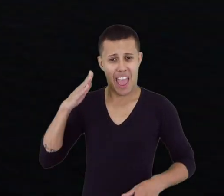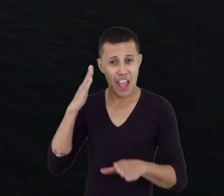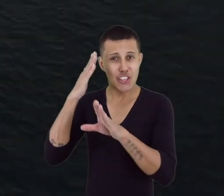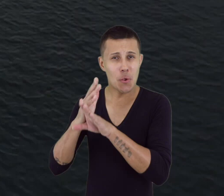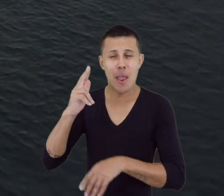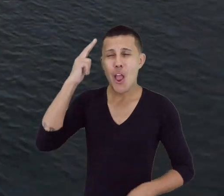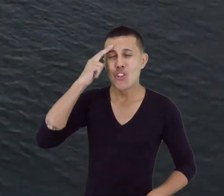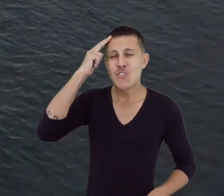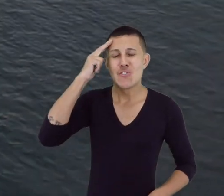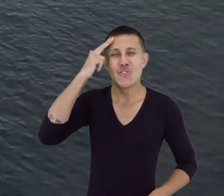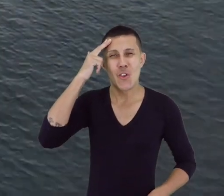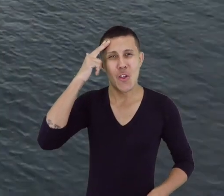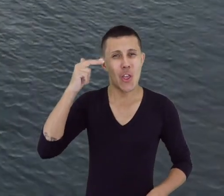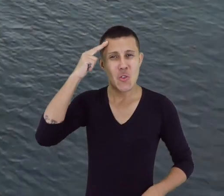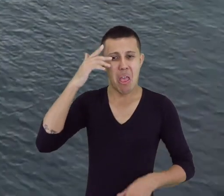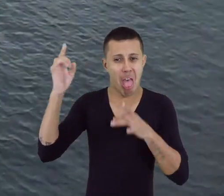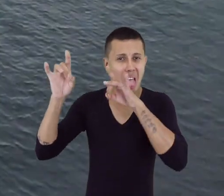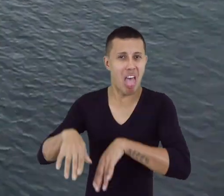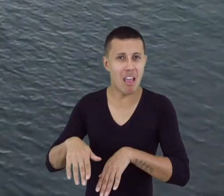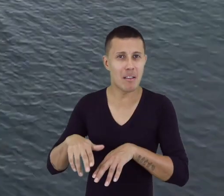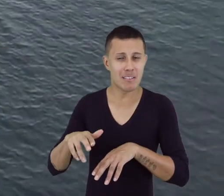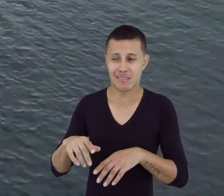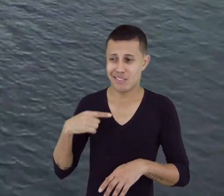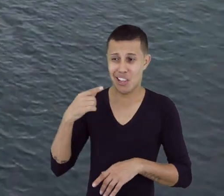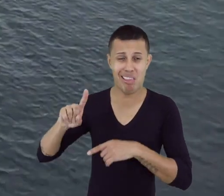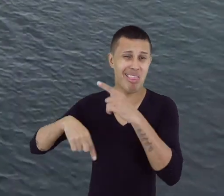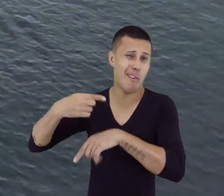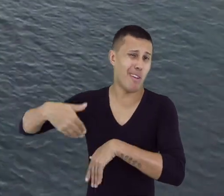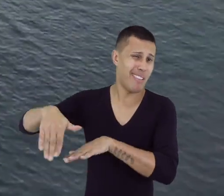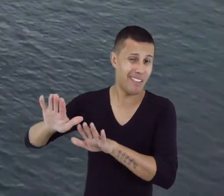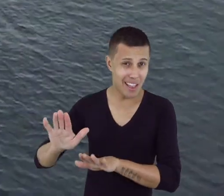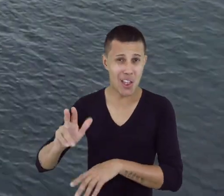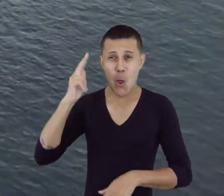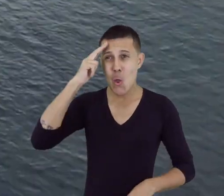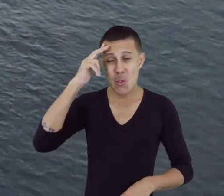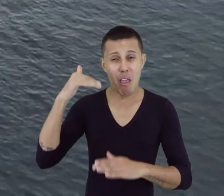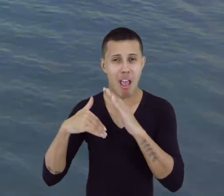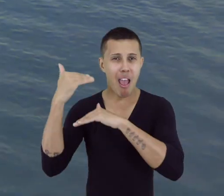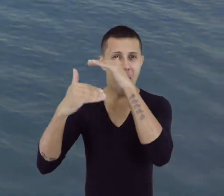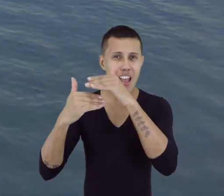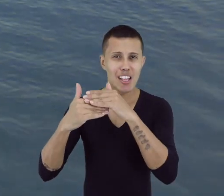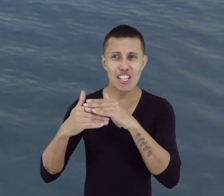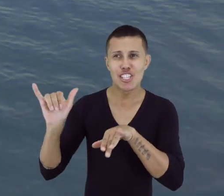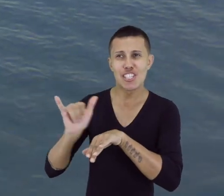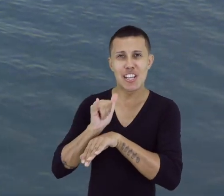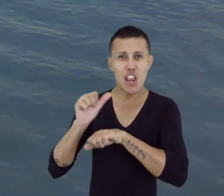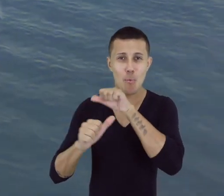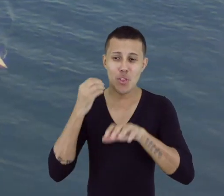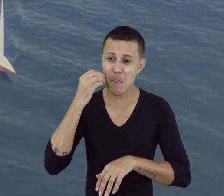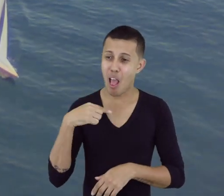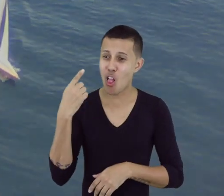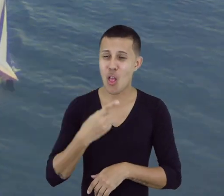existe essa descoberta do sonho. O sonho não nos abandona, por mais que a gente deixe para depois. É, e o sonho evolui, ele muda de forma conforme